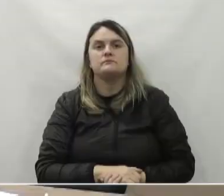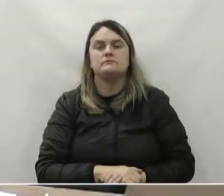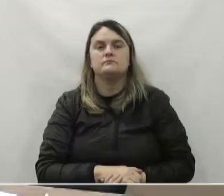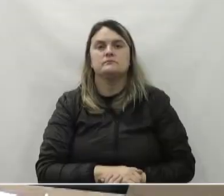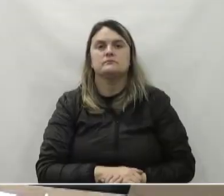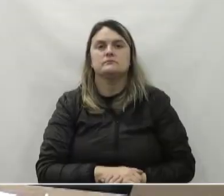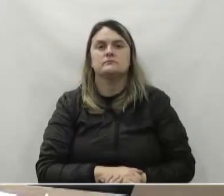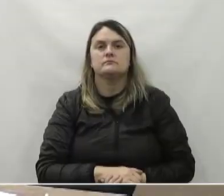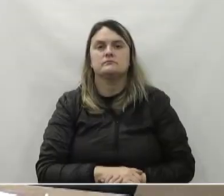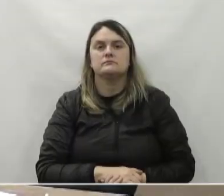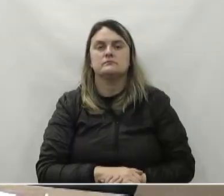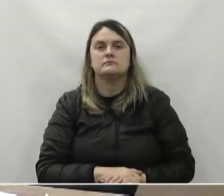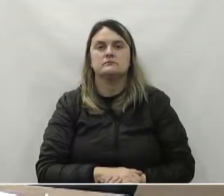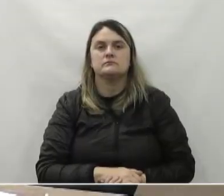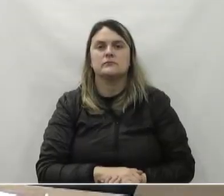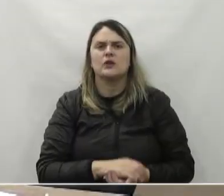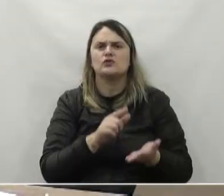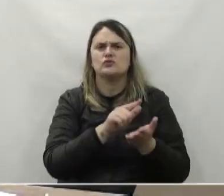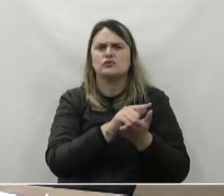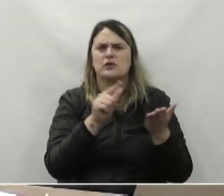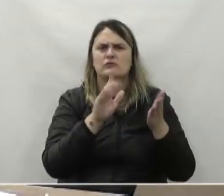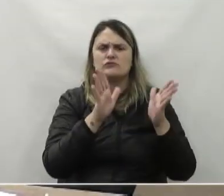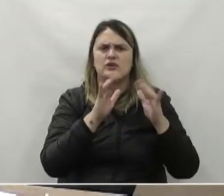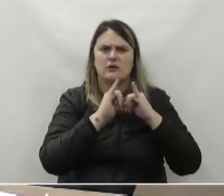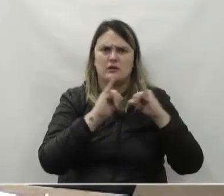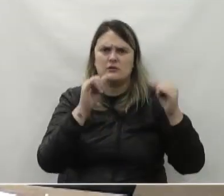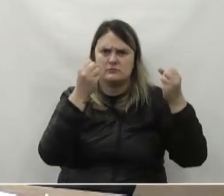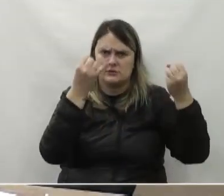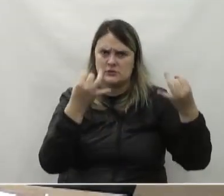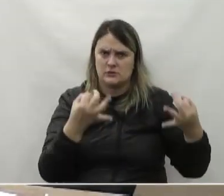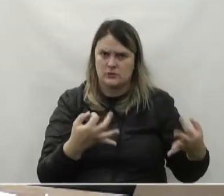na imprensa, como bem citou o vereador,